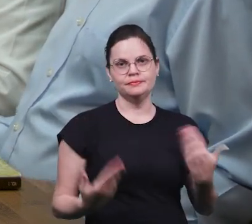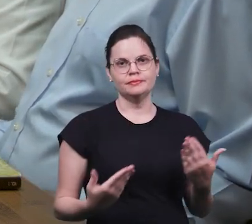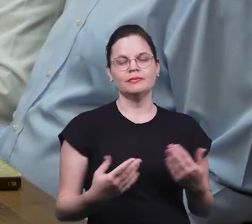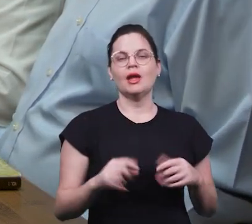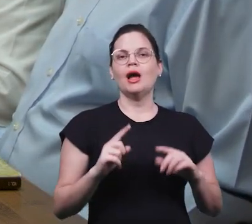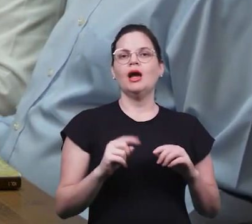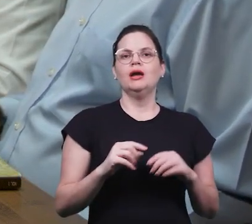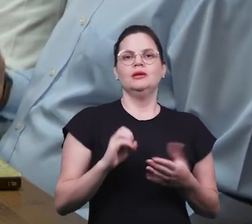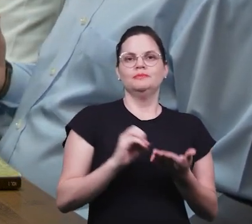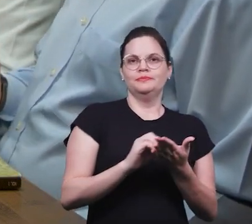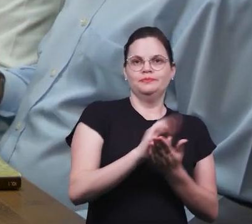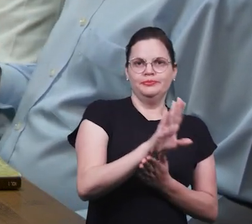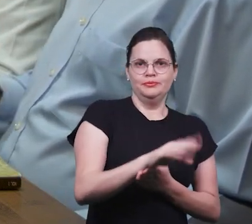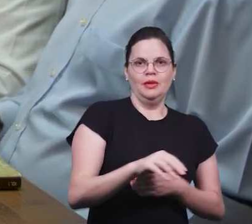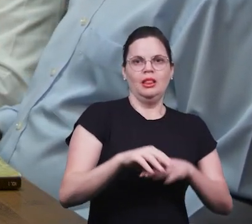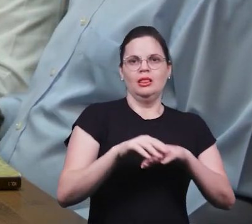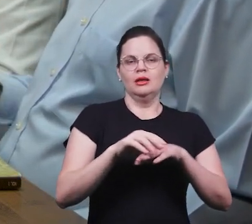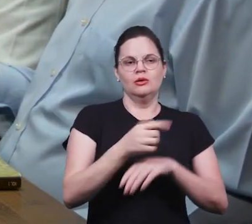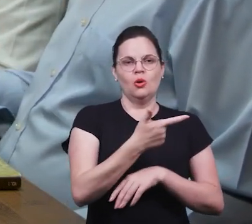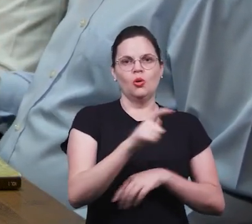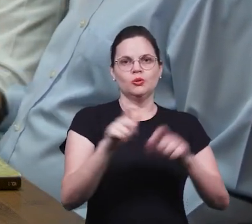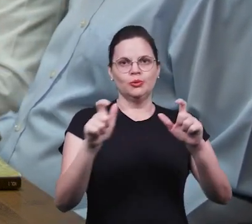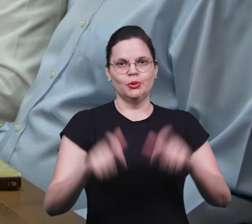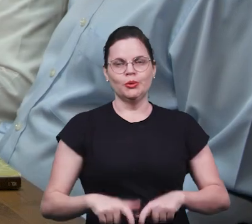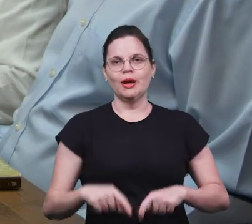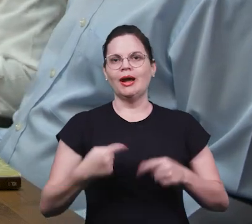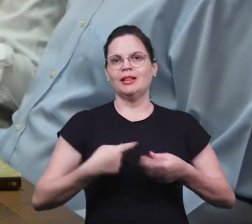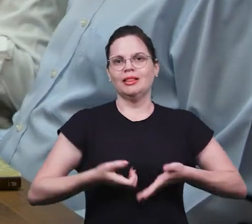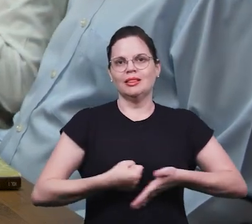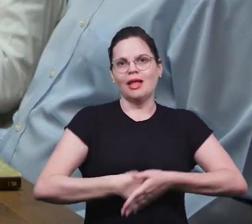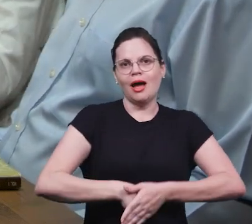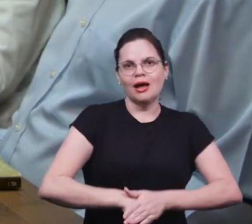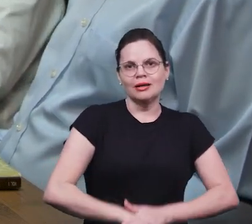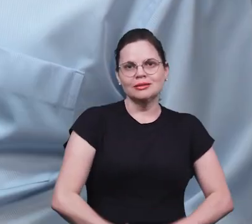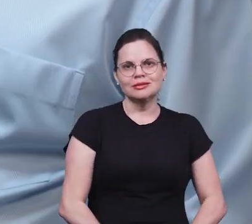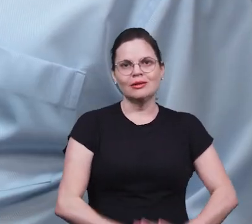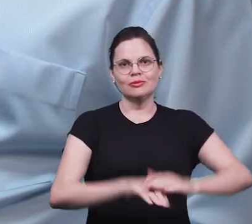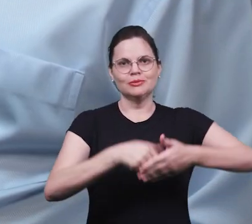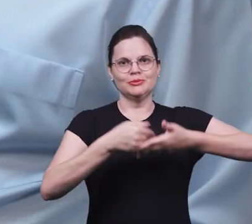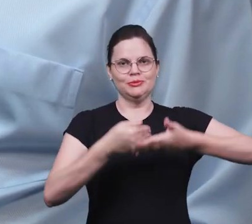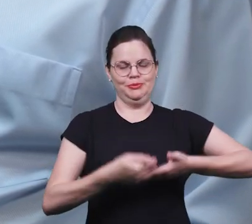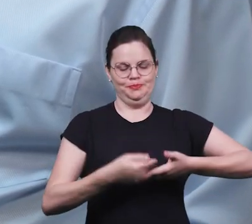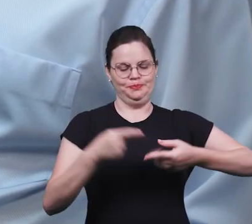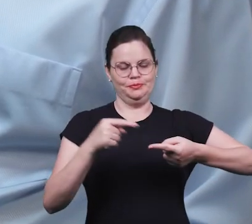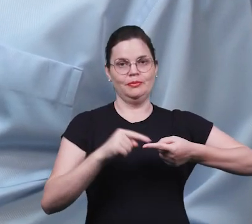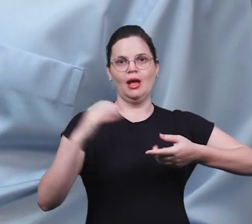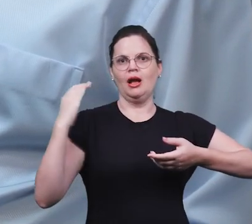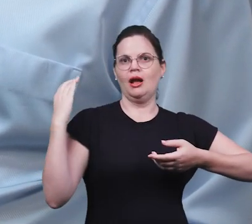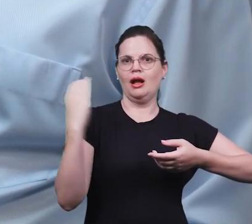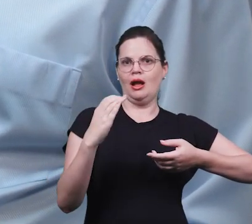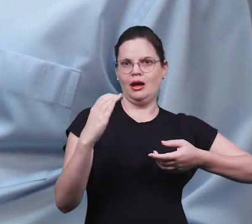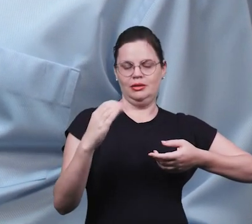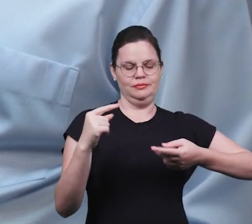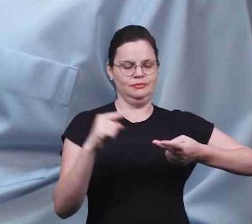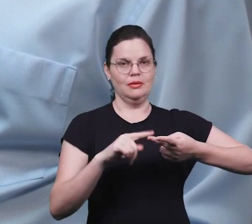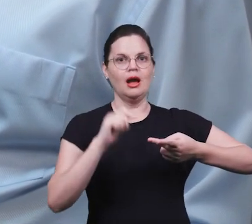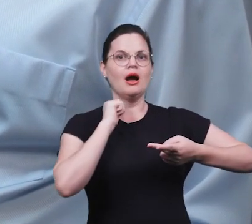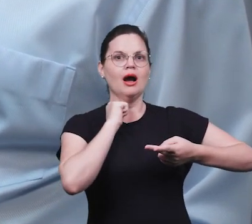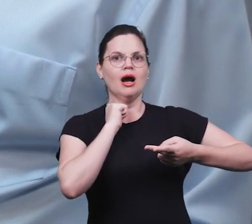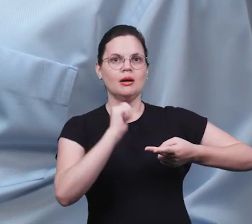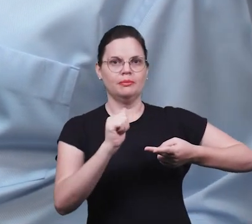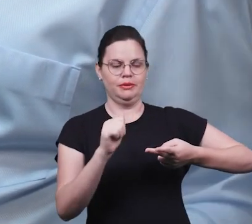nascem os dois filhos, Caim, o mais velho, e depois Abel, o segundo filho.